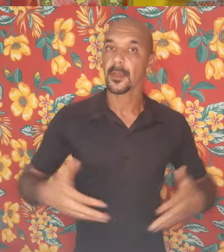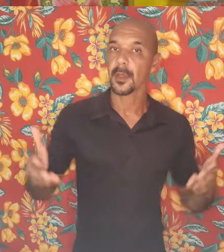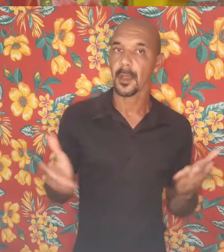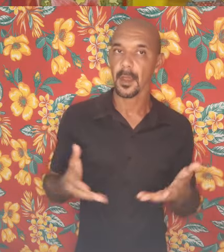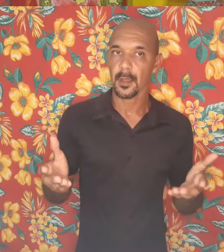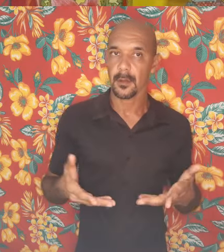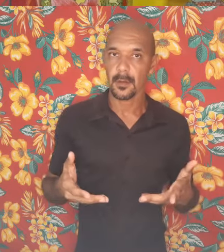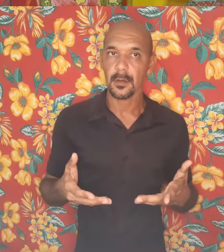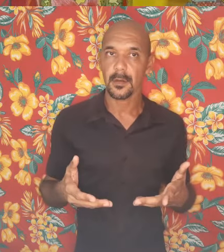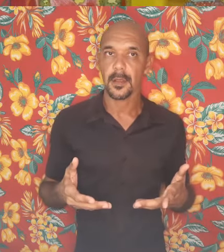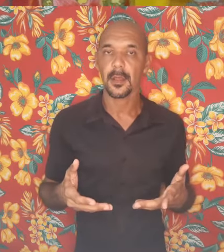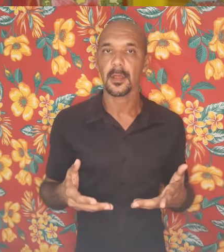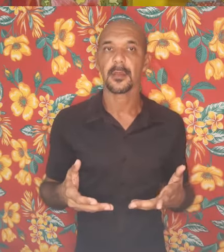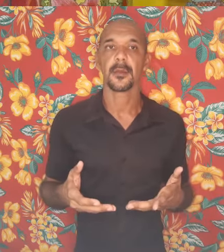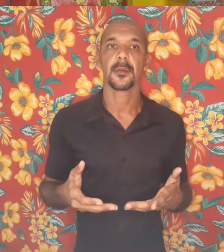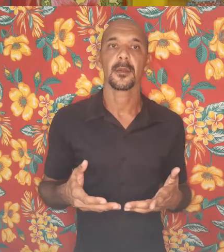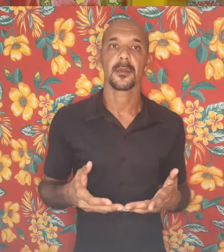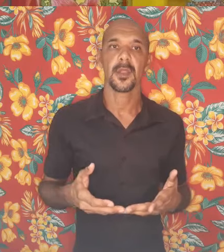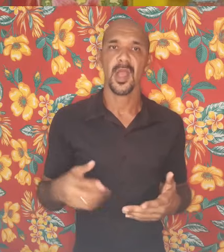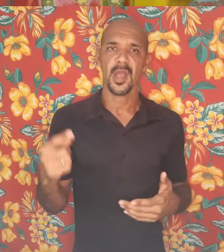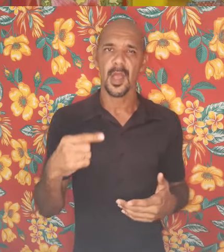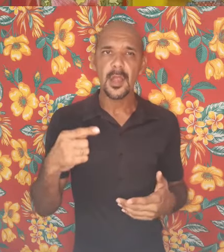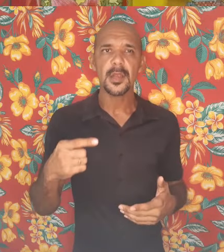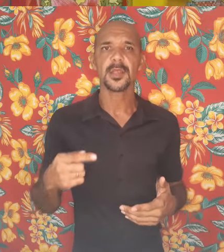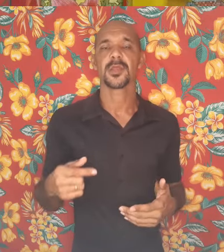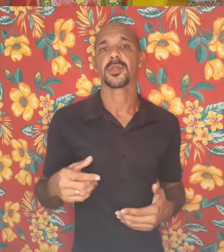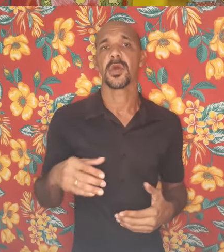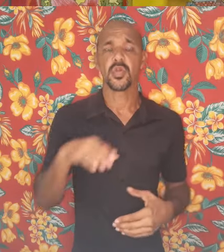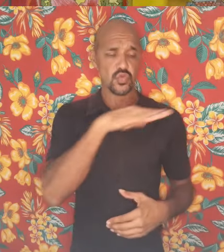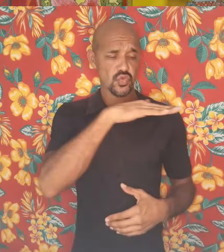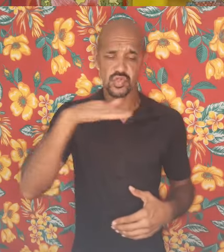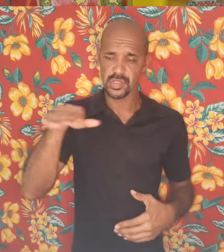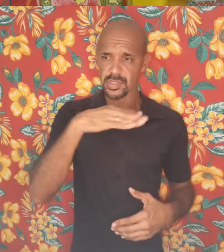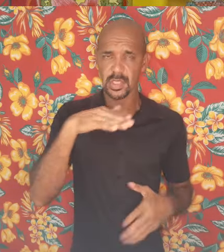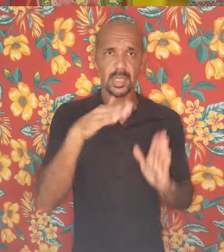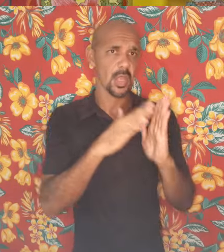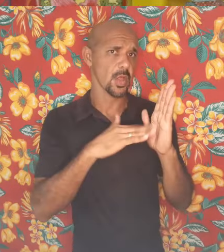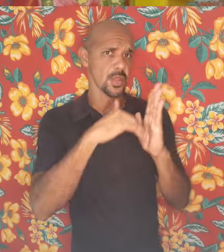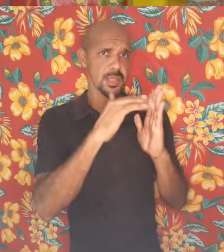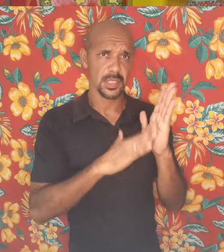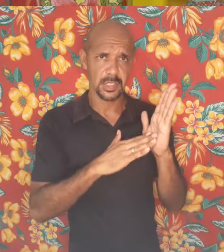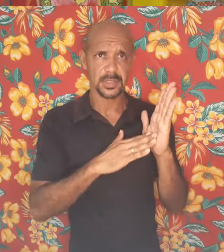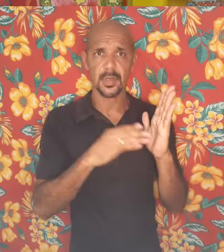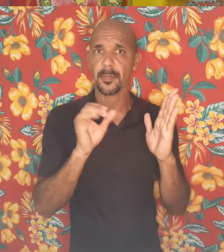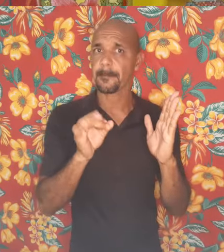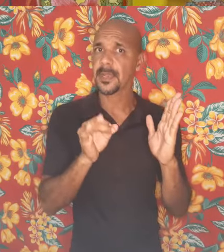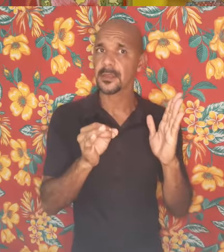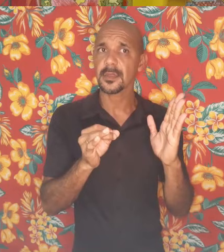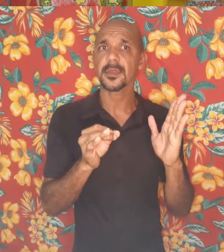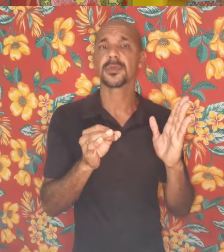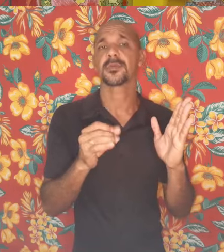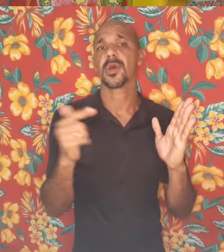Agora, mesmo o lado liso, a gente vai quebrar isso aqui, né? Quebrar esse ângulo reto. A gente vai dar